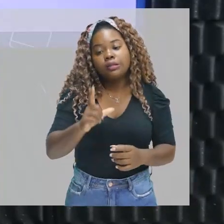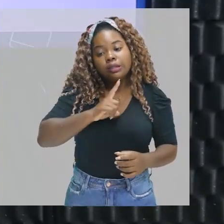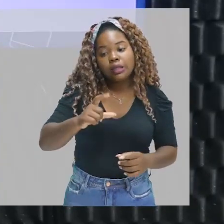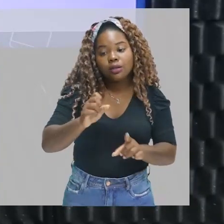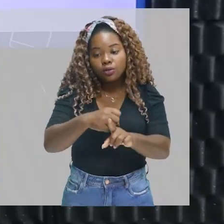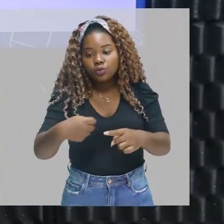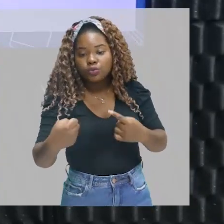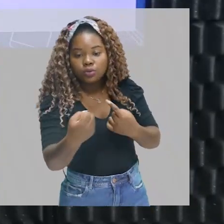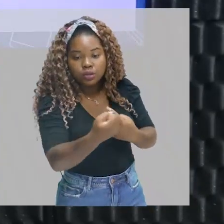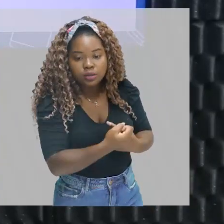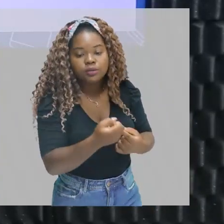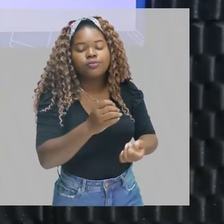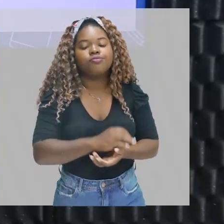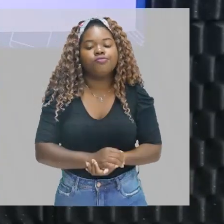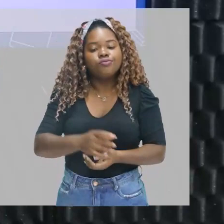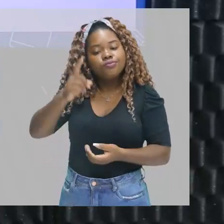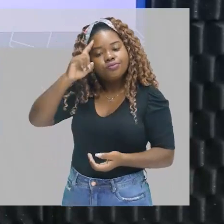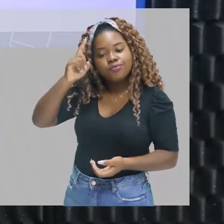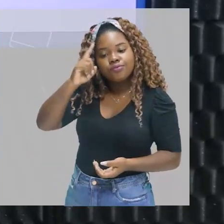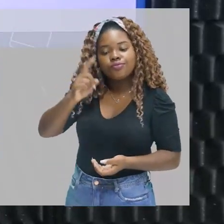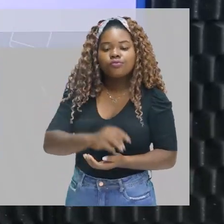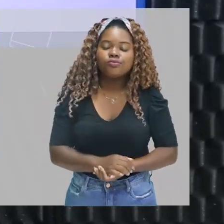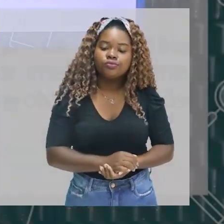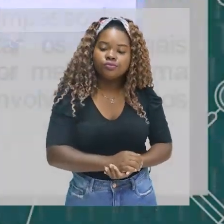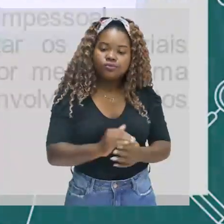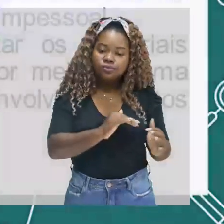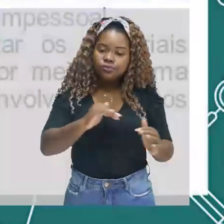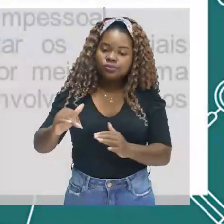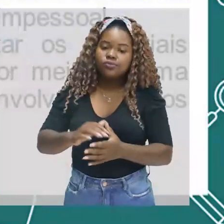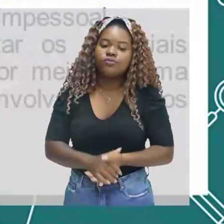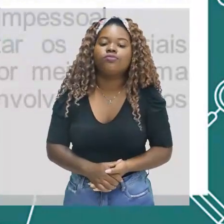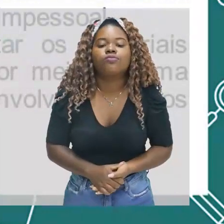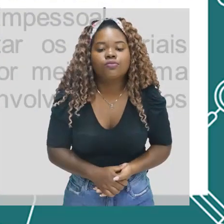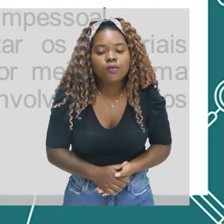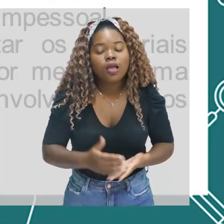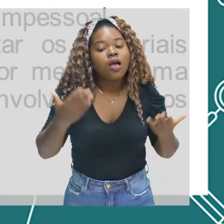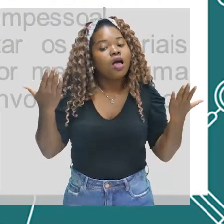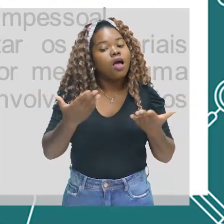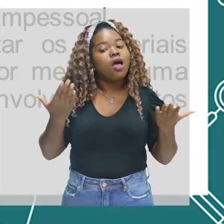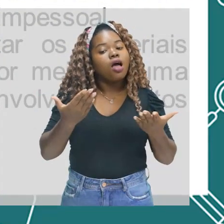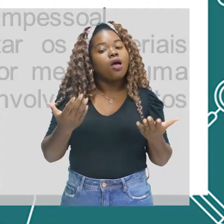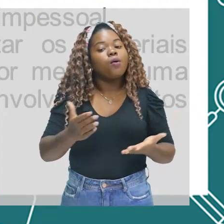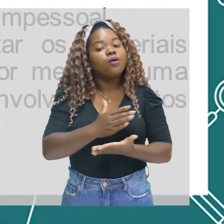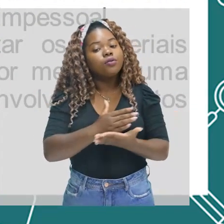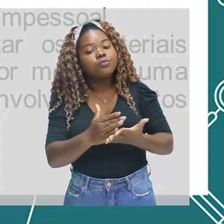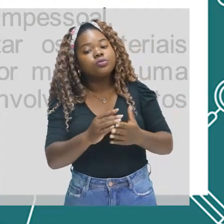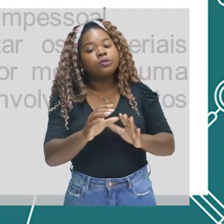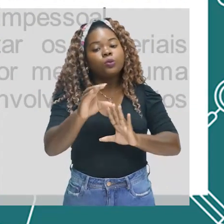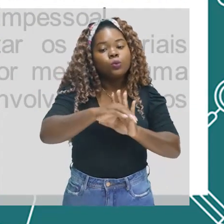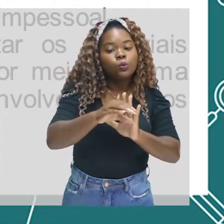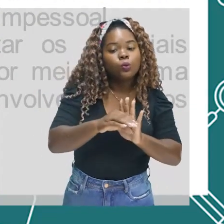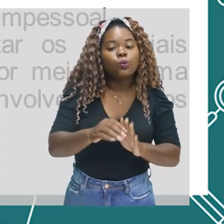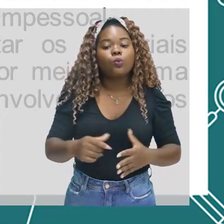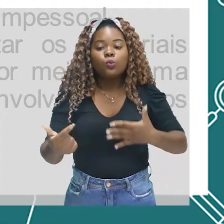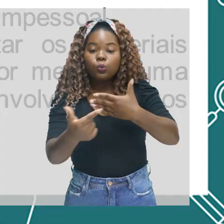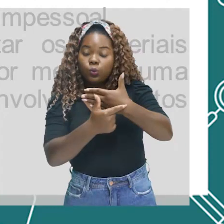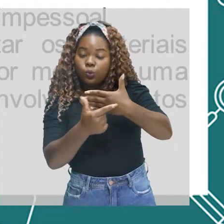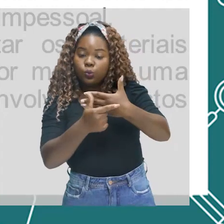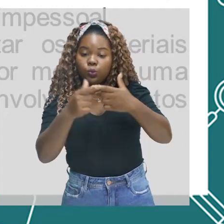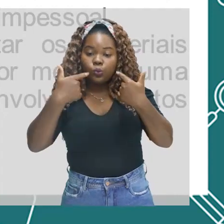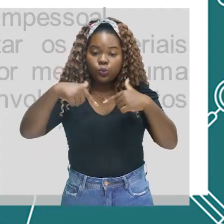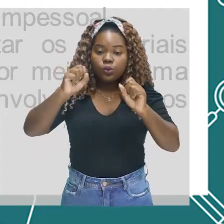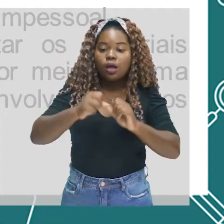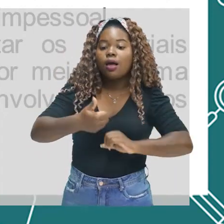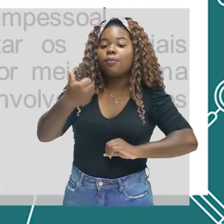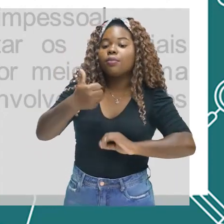está presente no nosso dia a dia. Então, vamos começar aqui com as funções da linguagem, né? A primeira